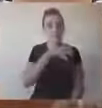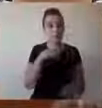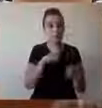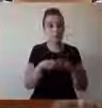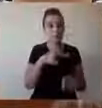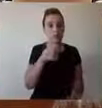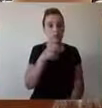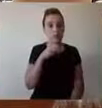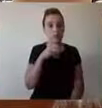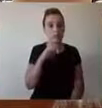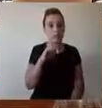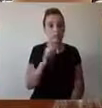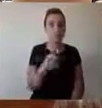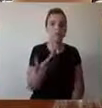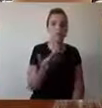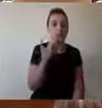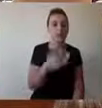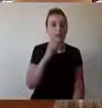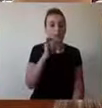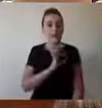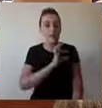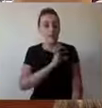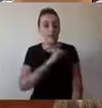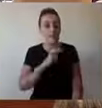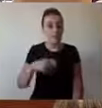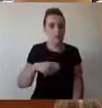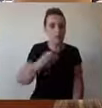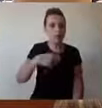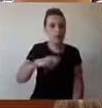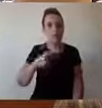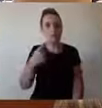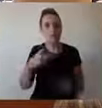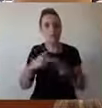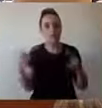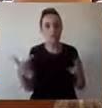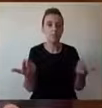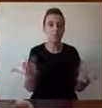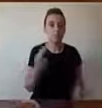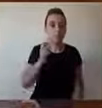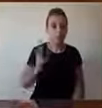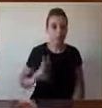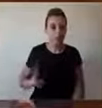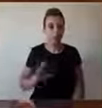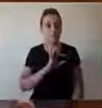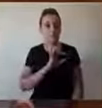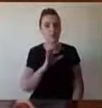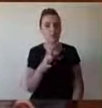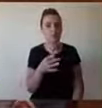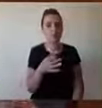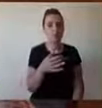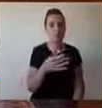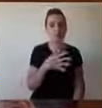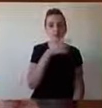obrigado, Sr. Presidente, Sr. Presidente da Câmara, Srs. E Srs. Vereadores, Sras. E Srs. Deputados e a quem nos acompanha aqui na sala e à